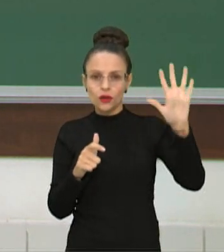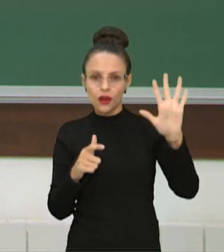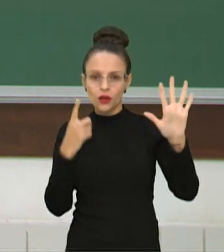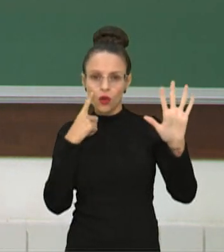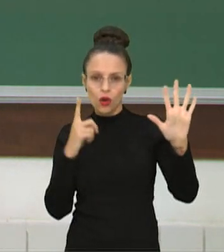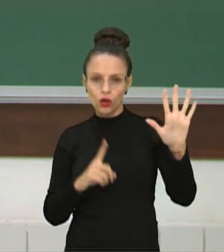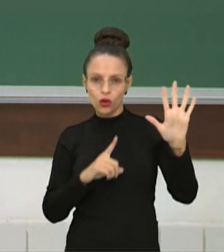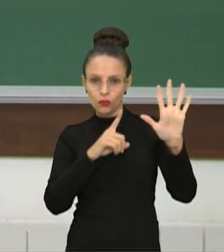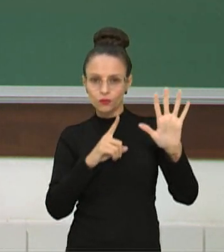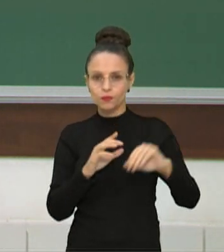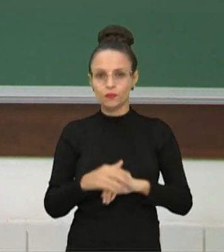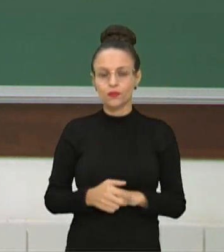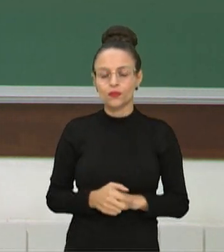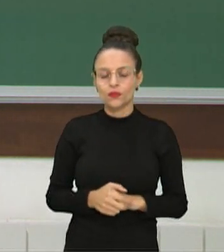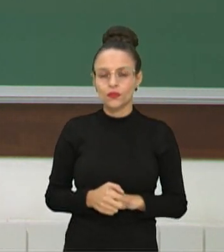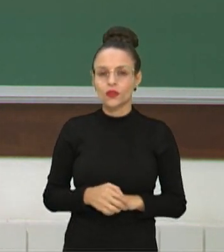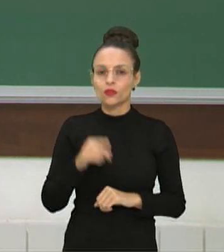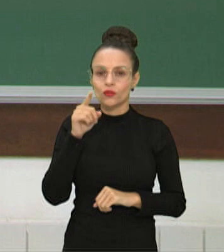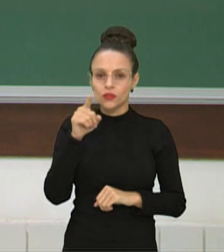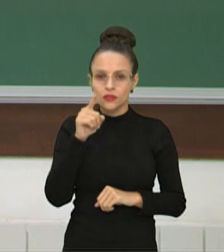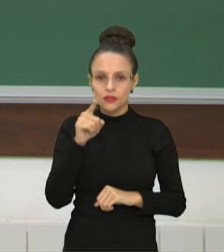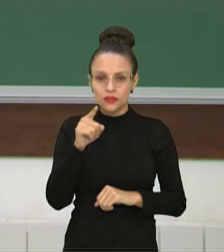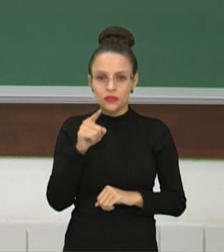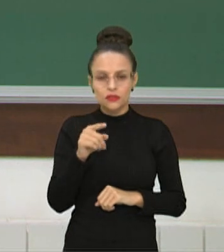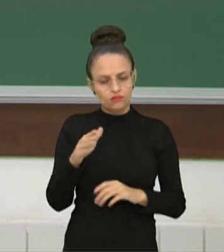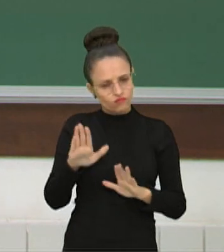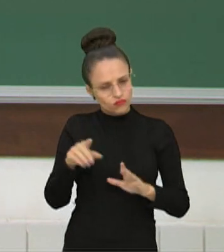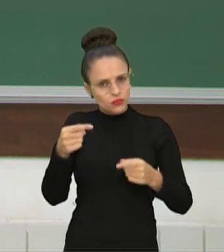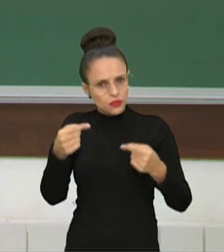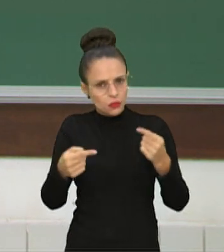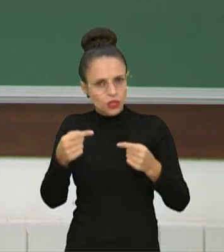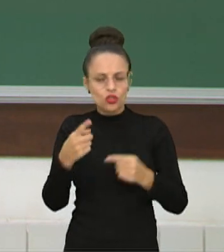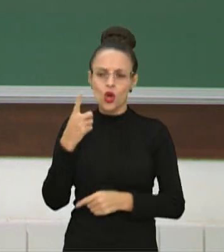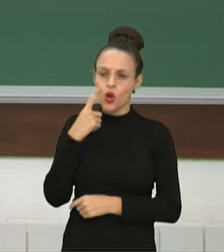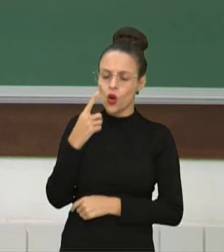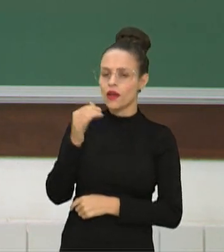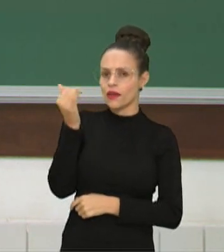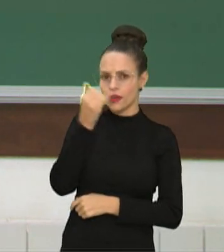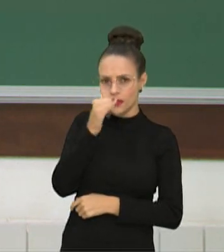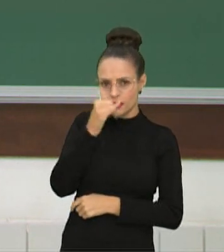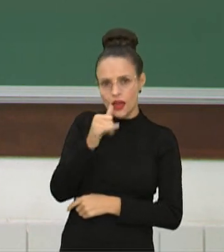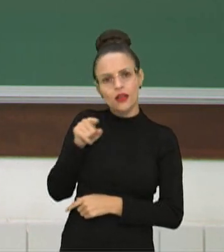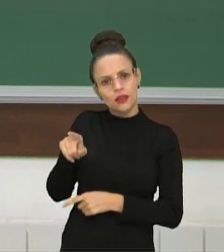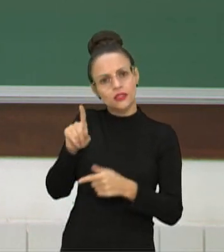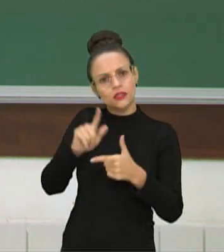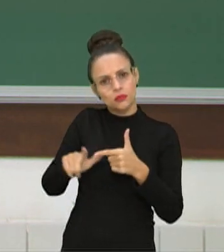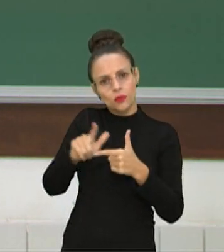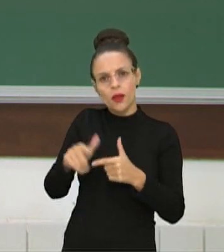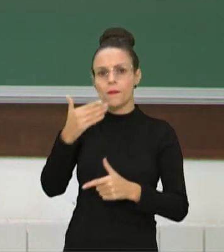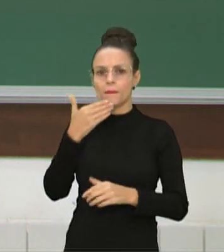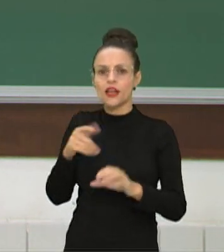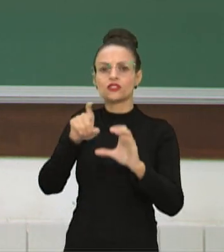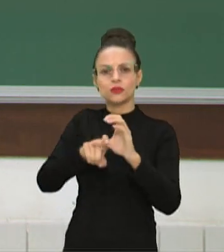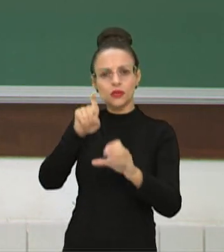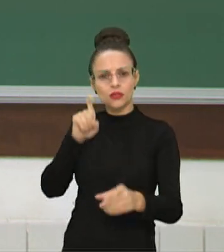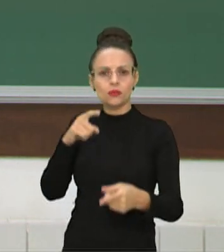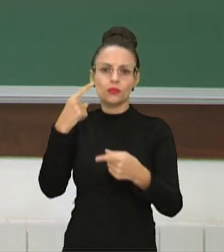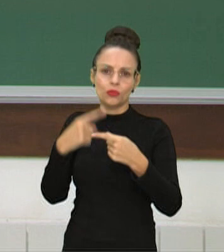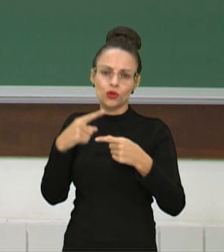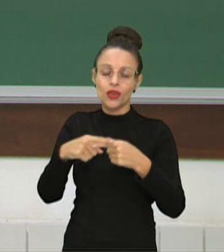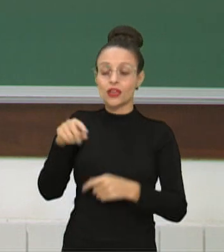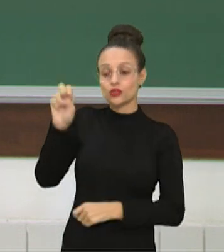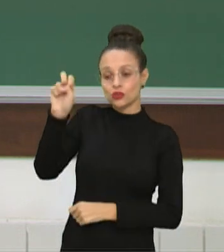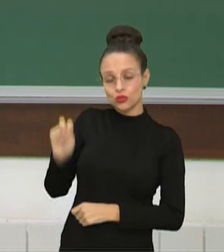em inglês, você entrando com esse debate com alguém, olha, a Itália tem esse problema, ela pede a separação. Por quê? Porque a